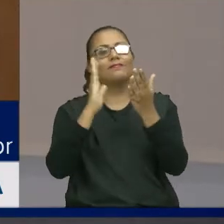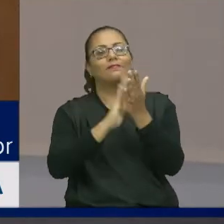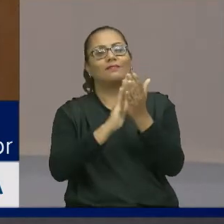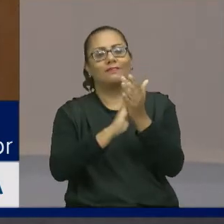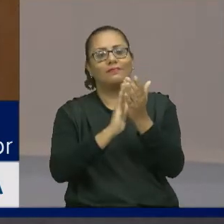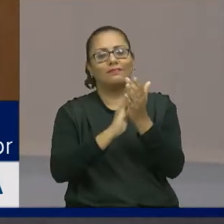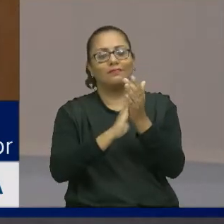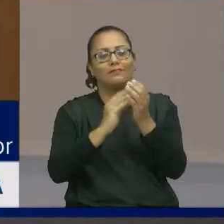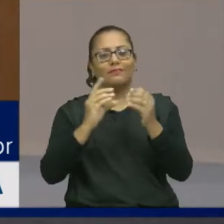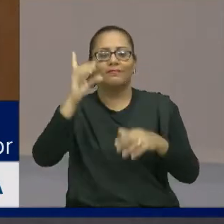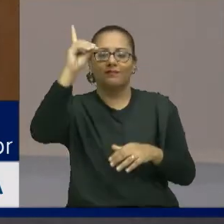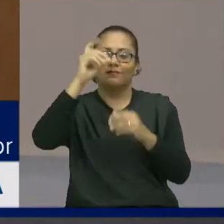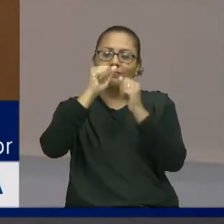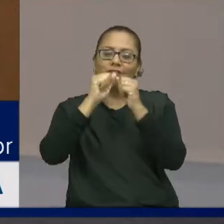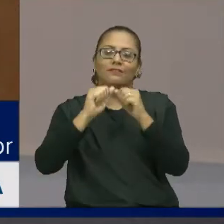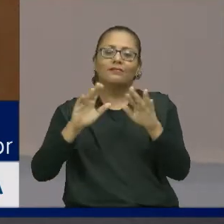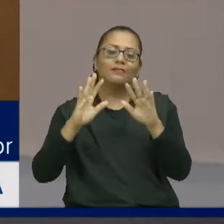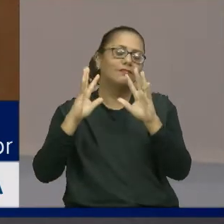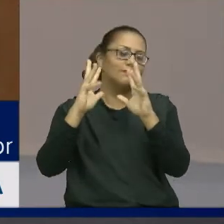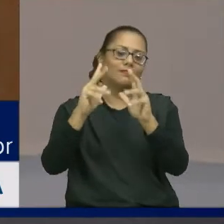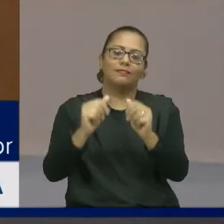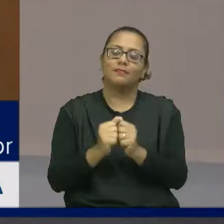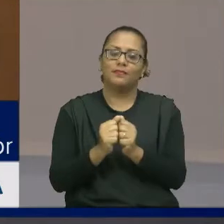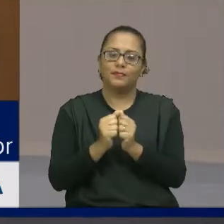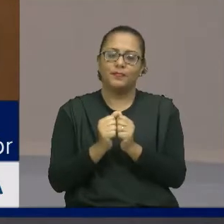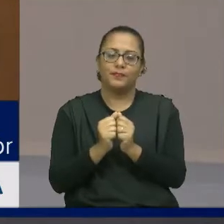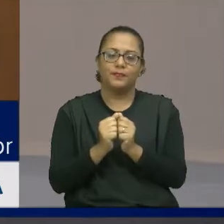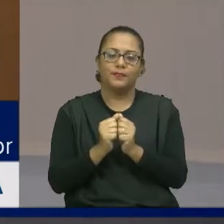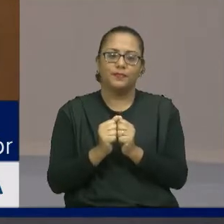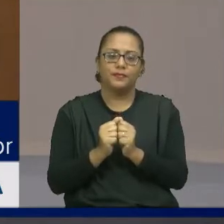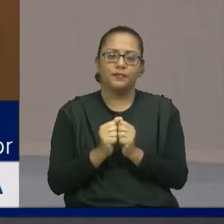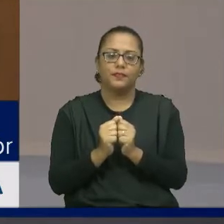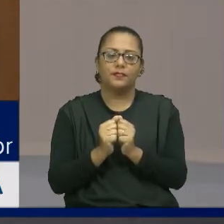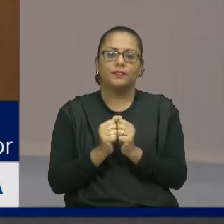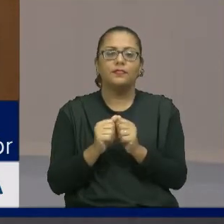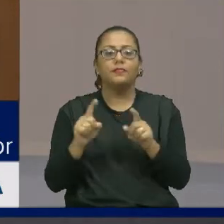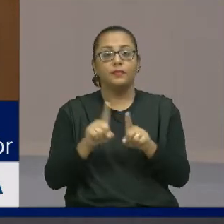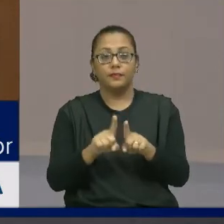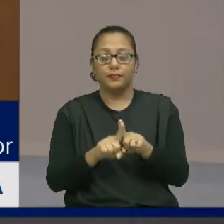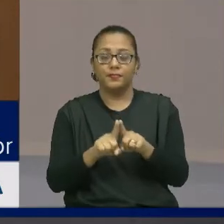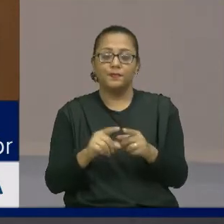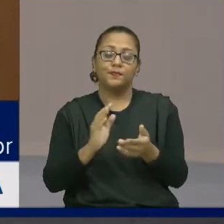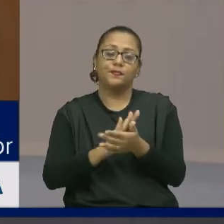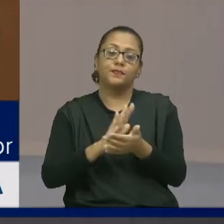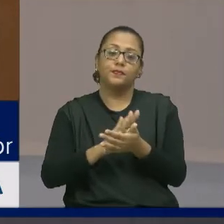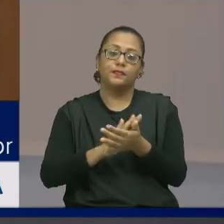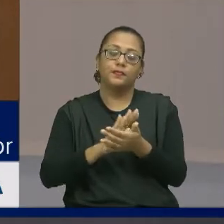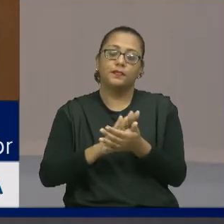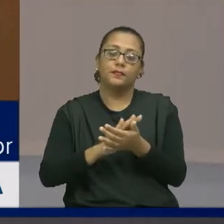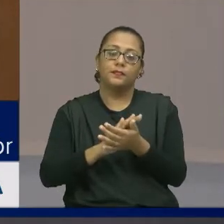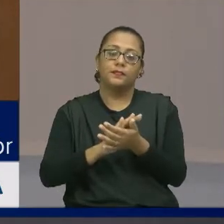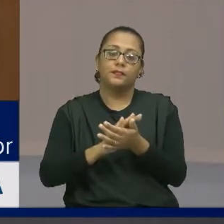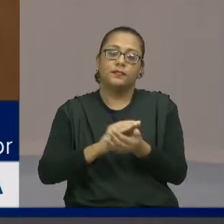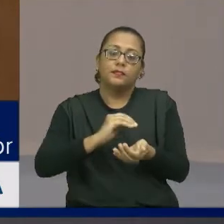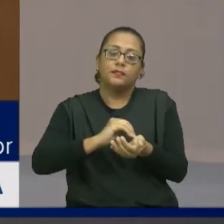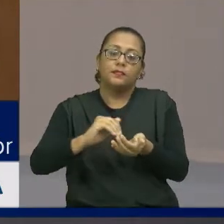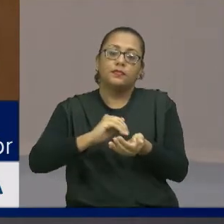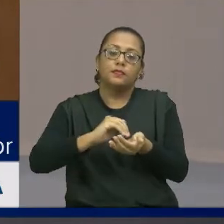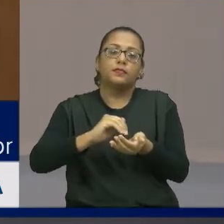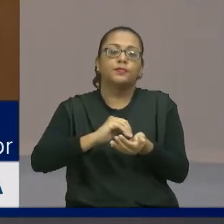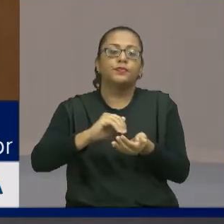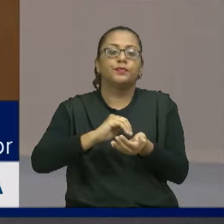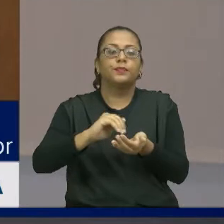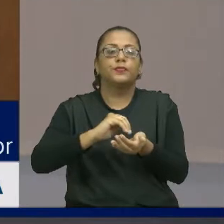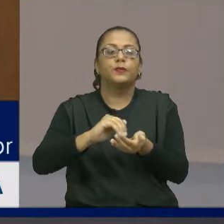vocês, todo o time. Queria também aqui estar parabenizando os secretários nomeados